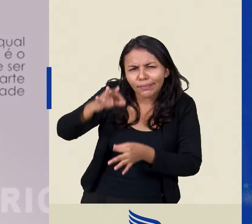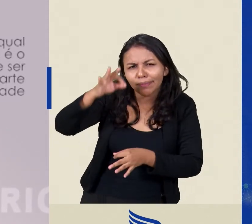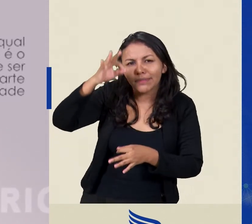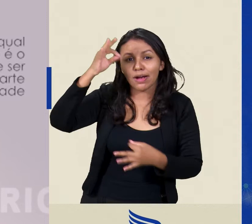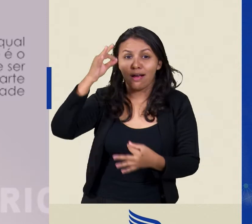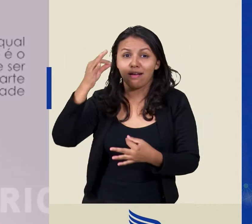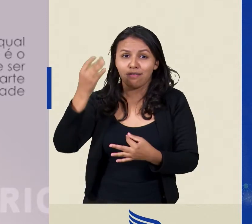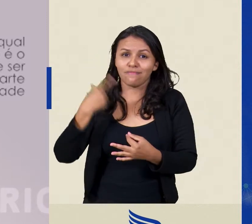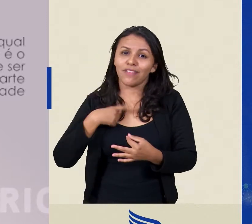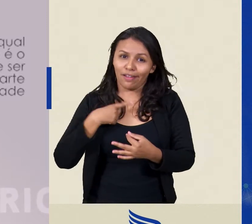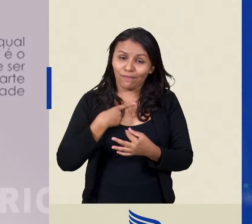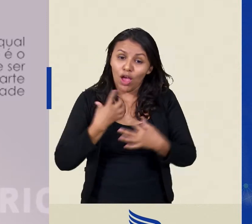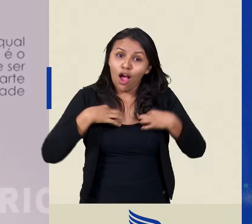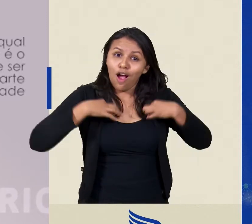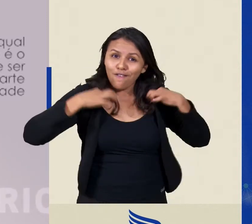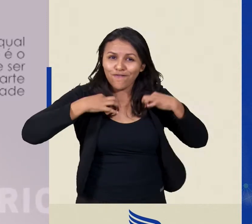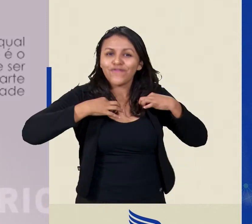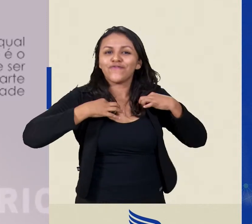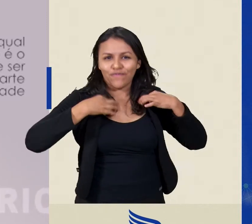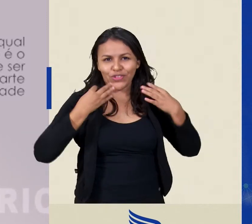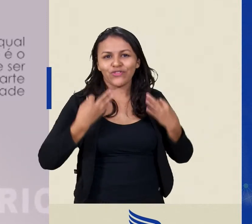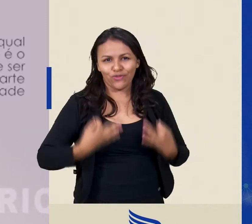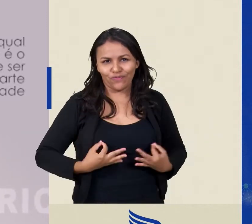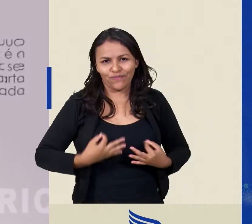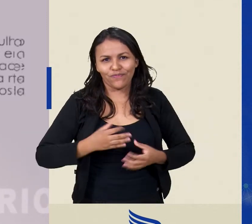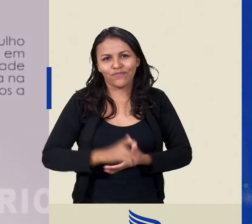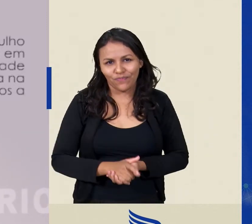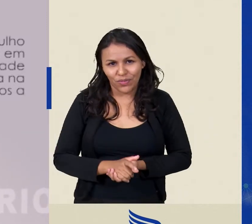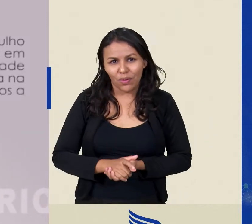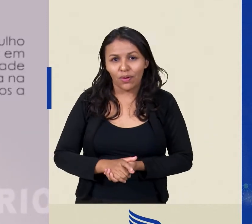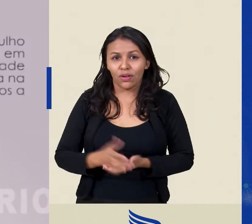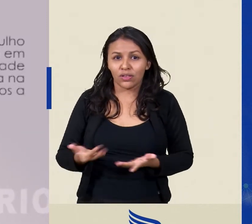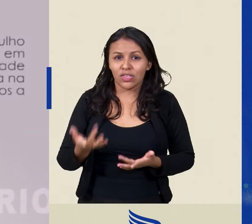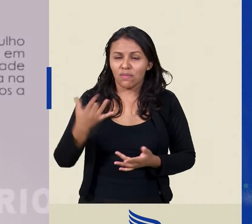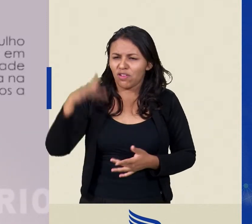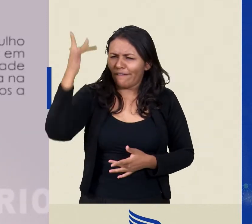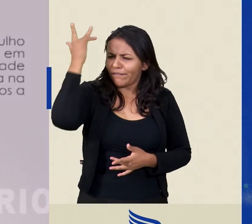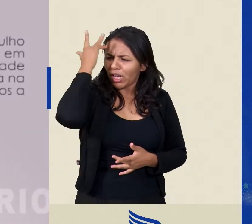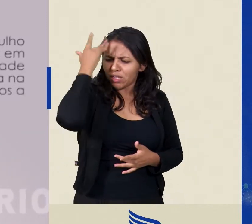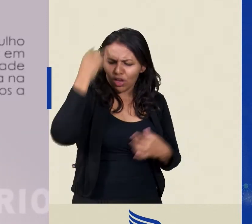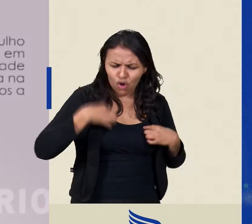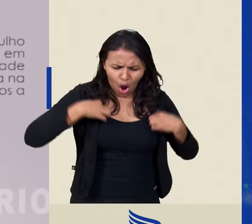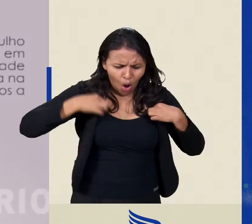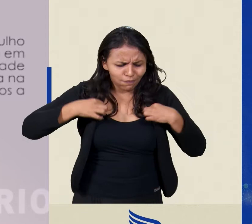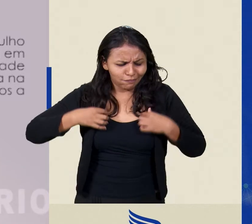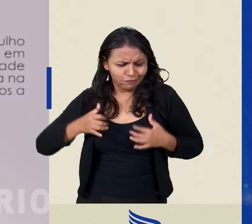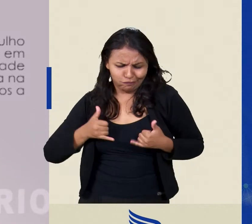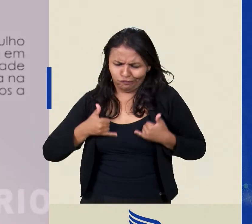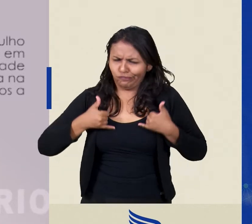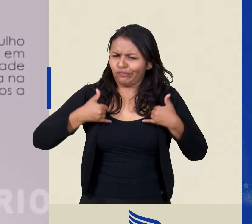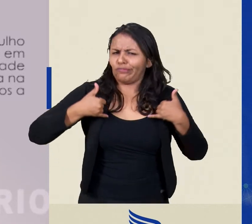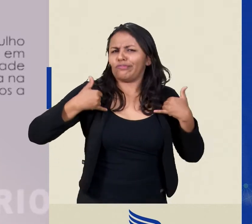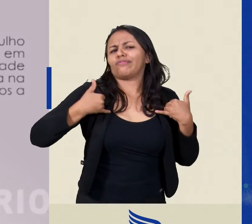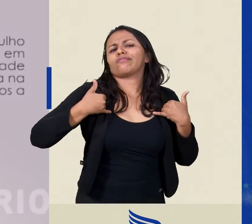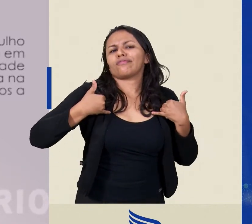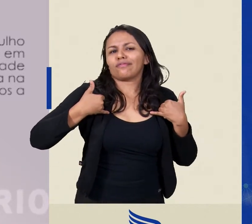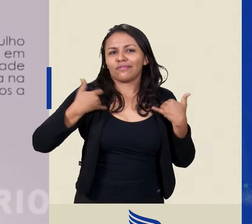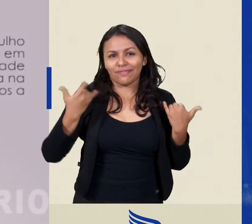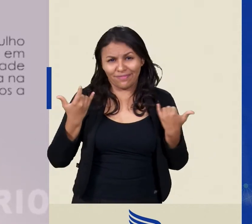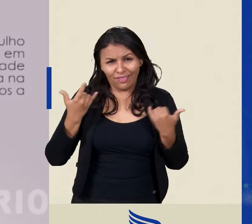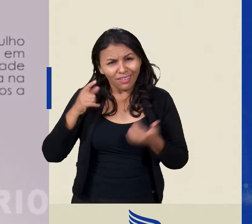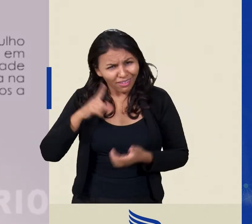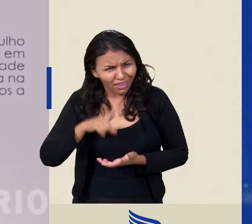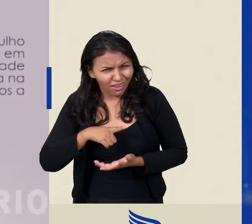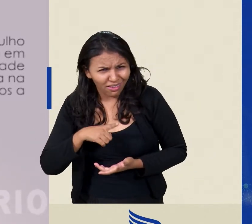da parte dos recém-conversos. Revelam vaidade no tocante à roupa? Acariciam o orgulho de